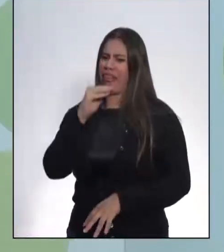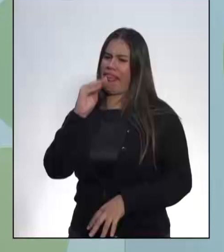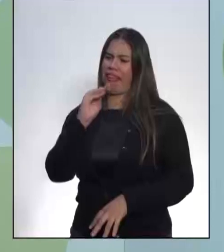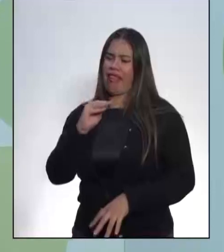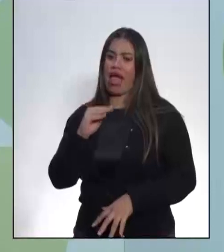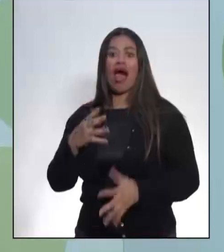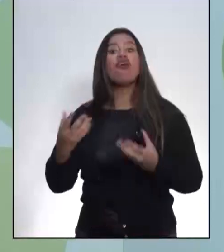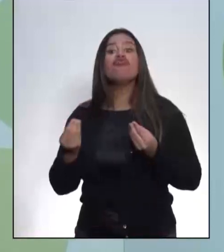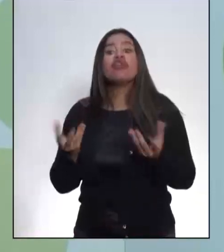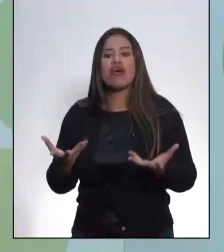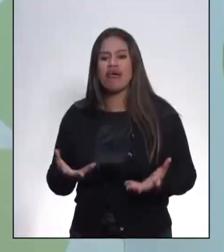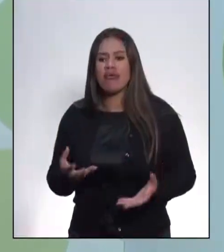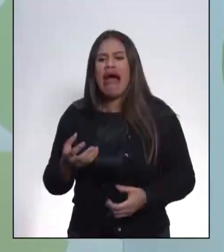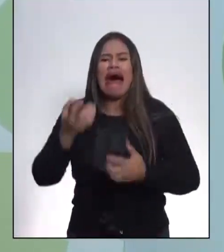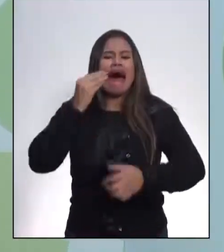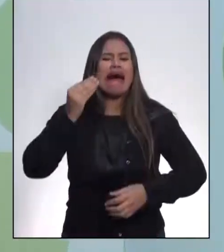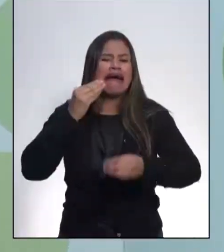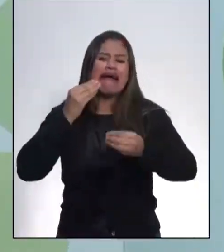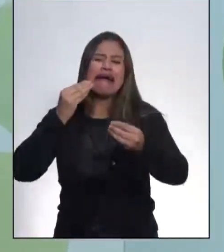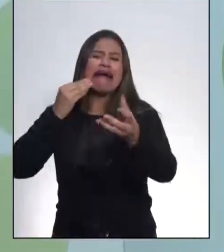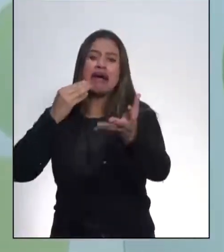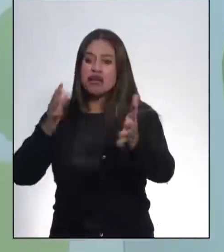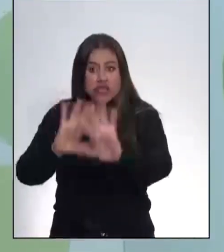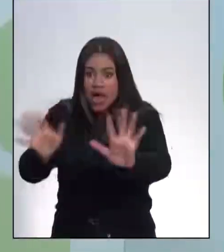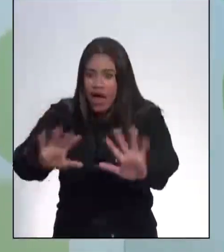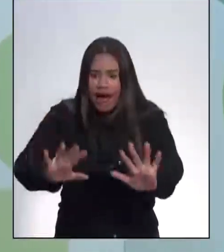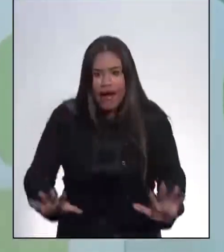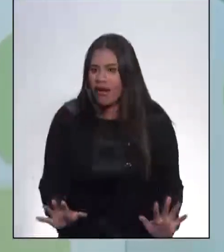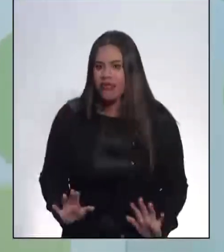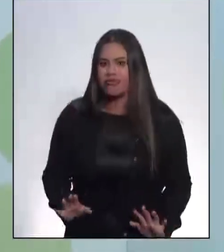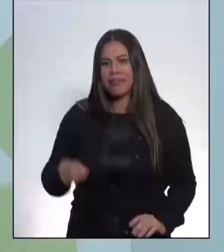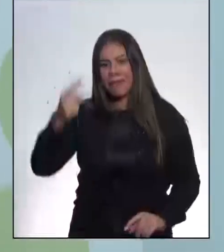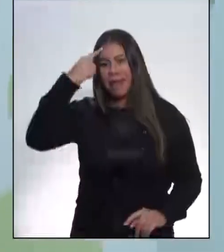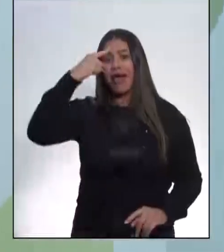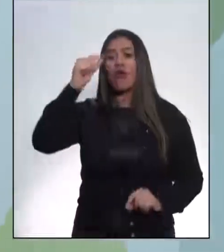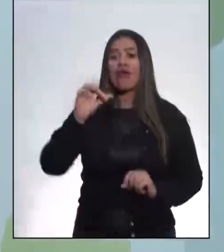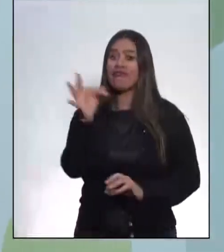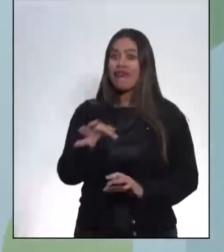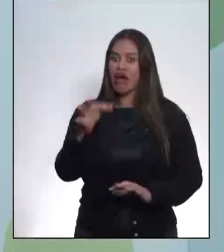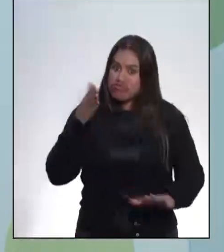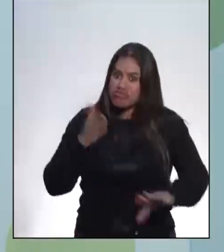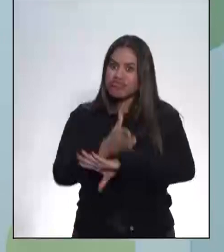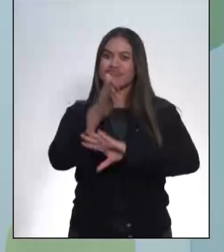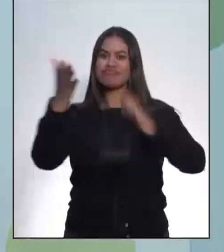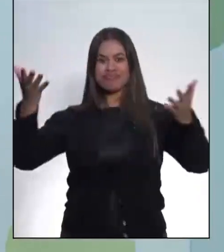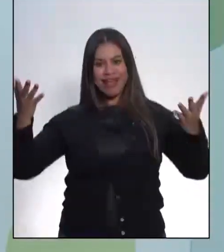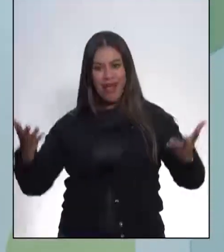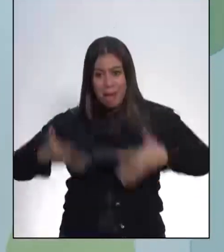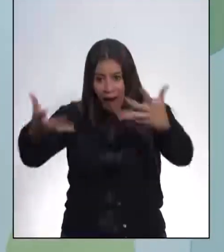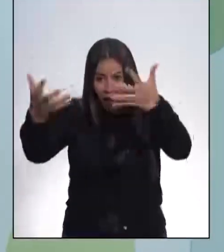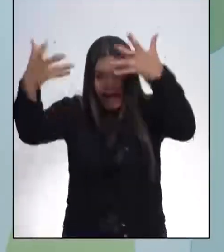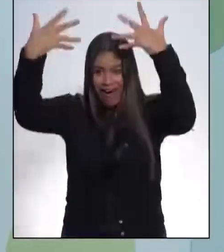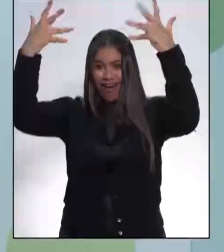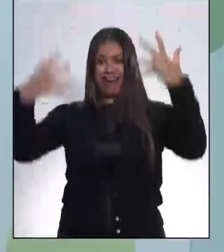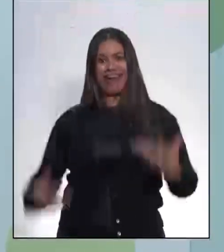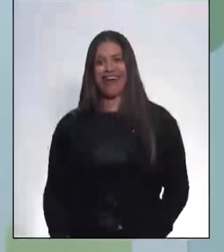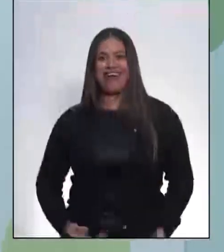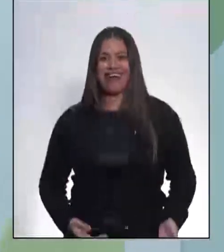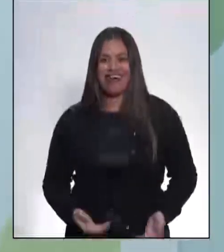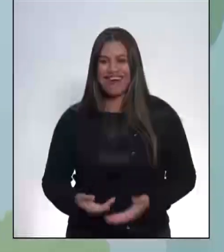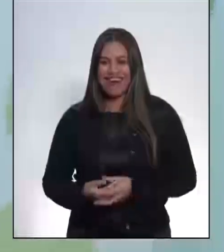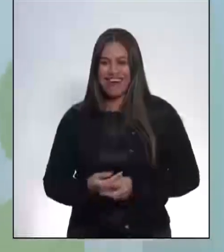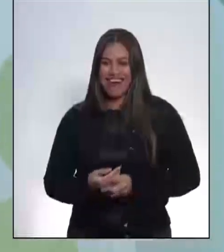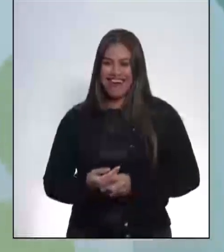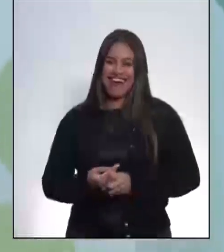fila anda. Você nem entrou na faculdade, bebê, toca para correr. Tá certo ou não? E tem gente que não sabe